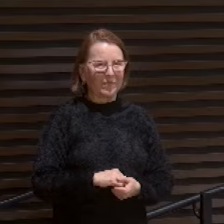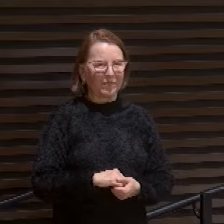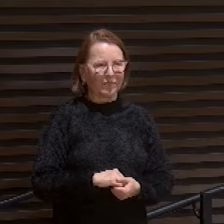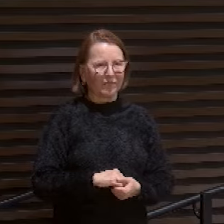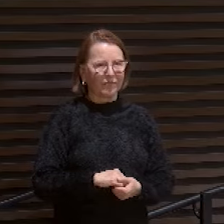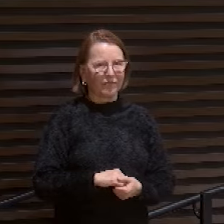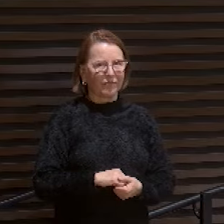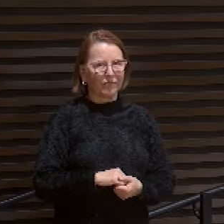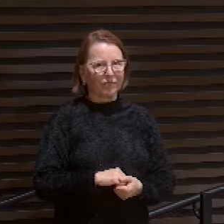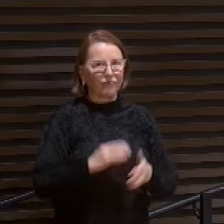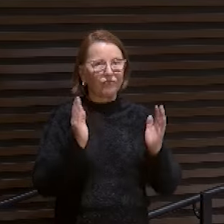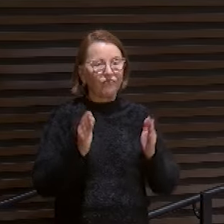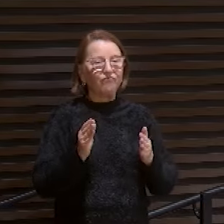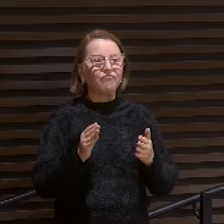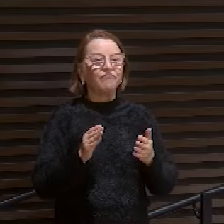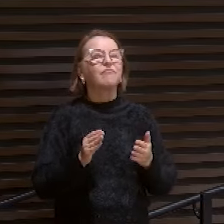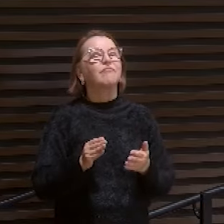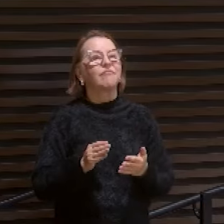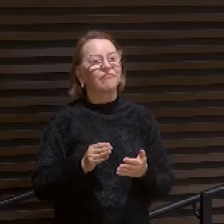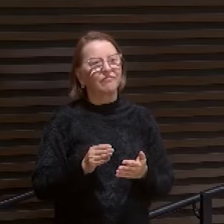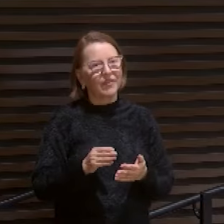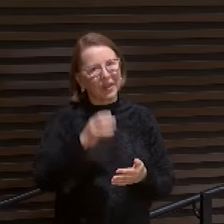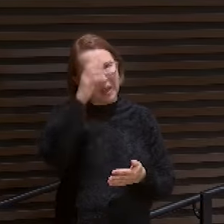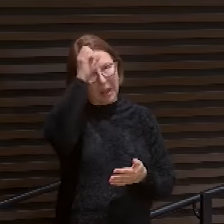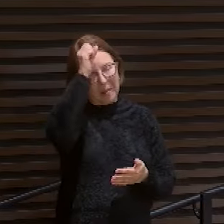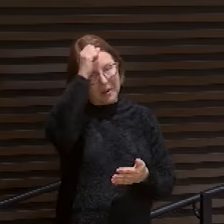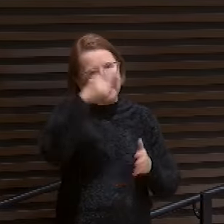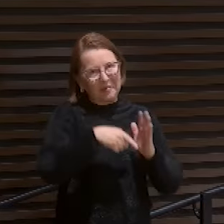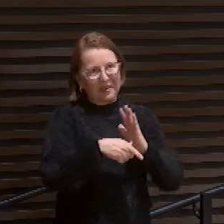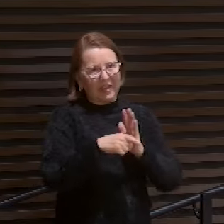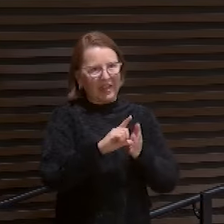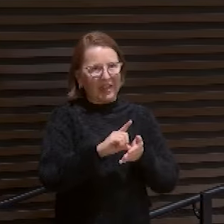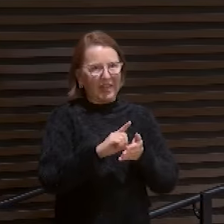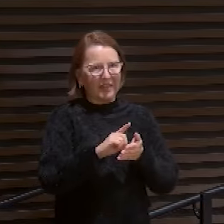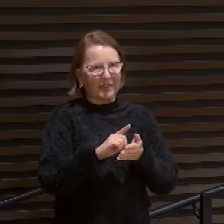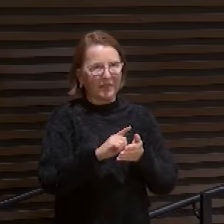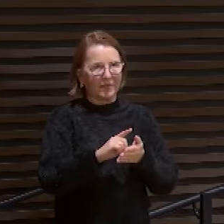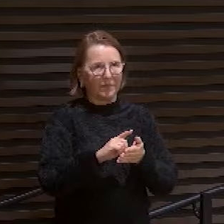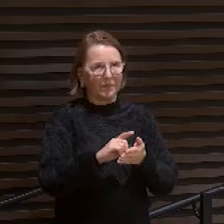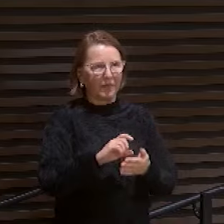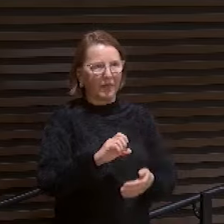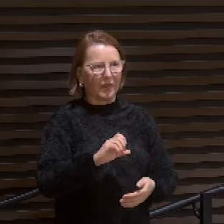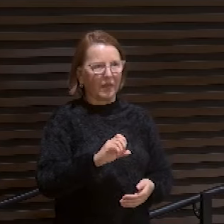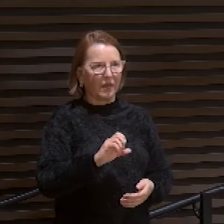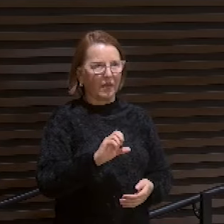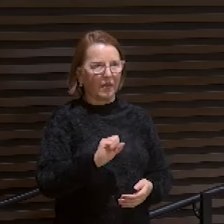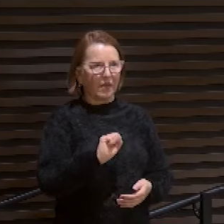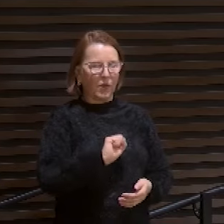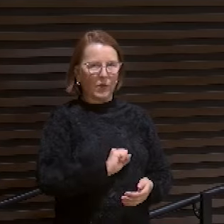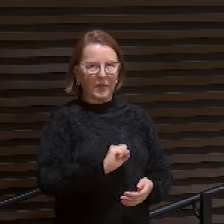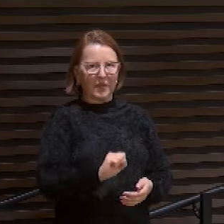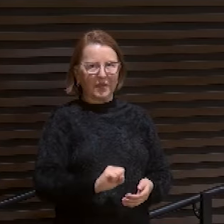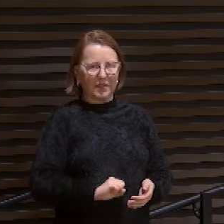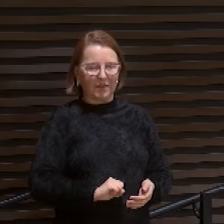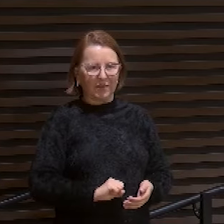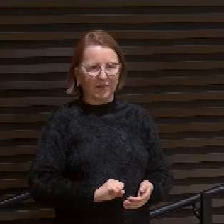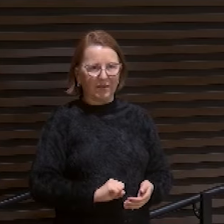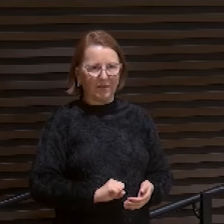Nós já vimos anteriormente o sacerdócio imutável,